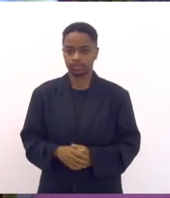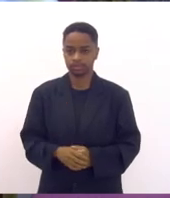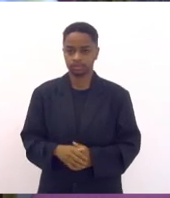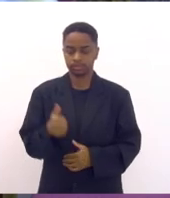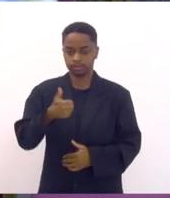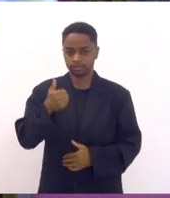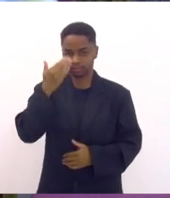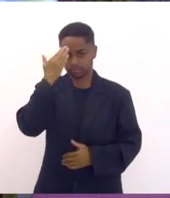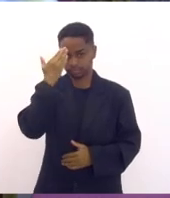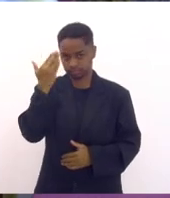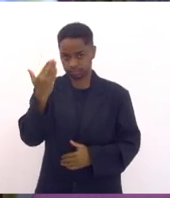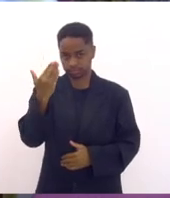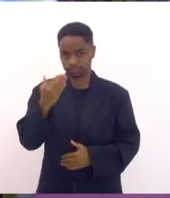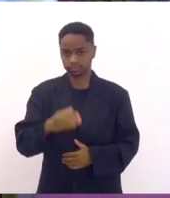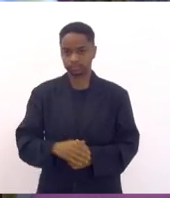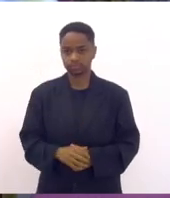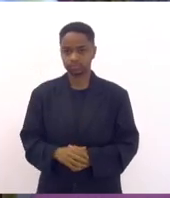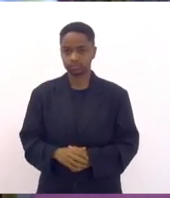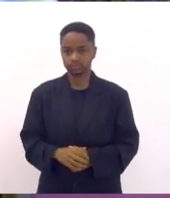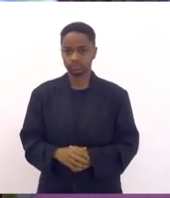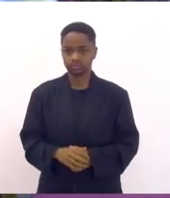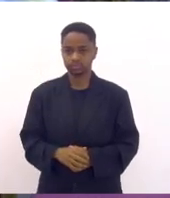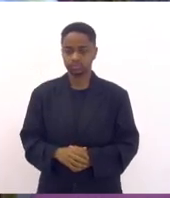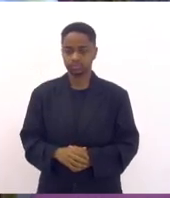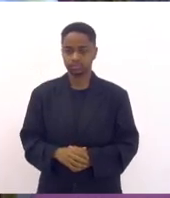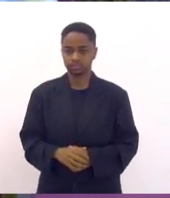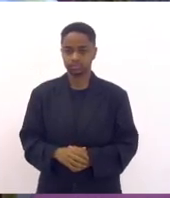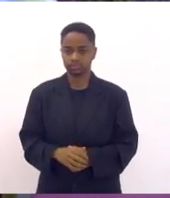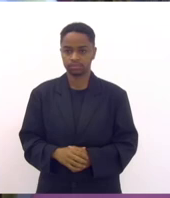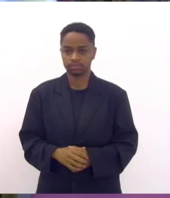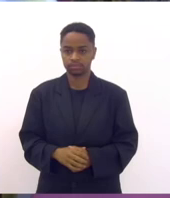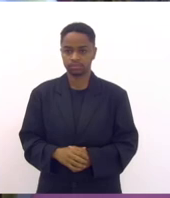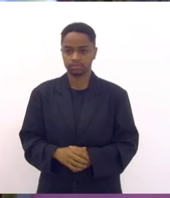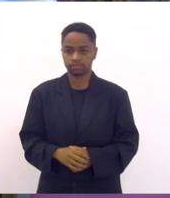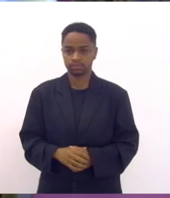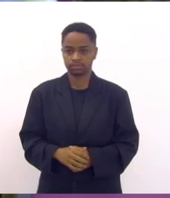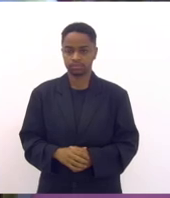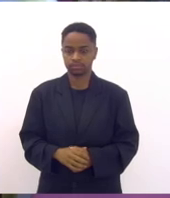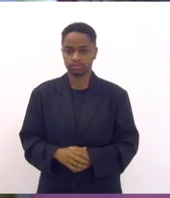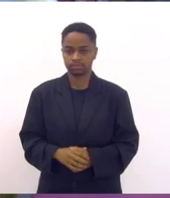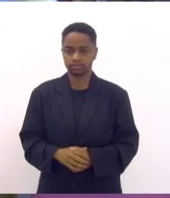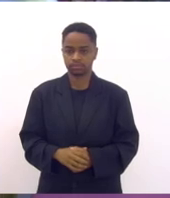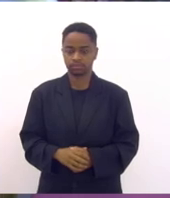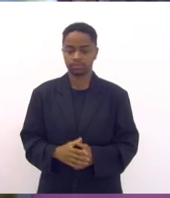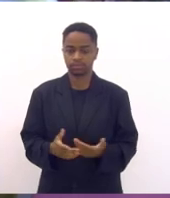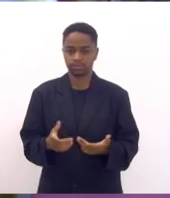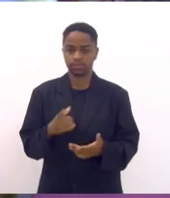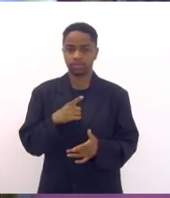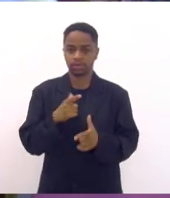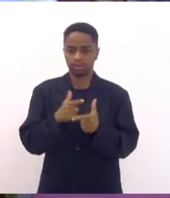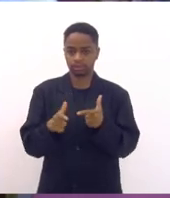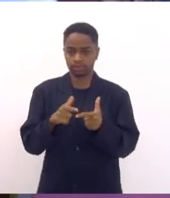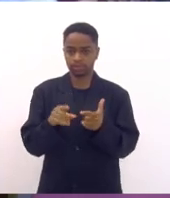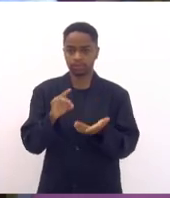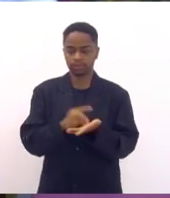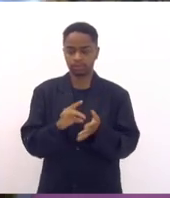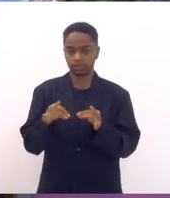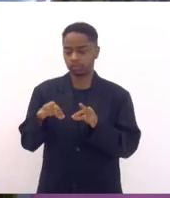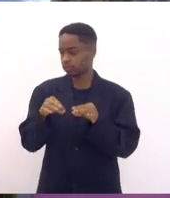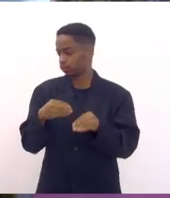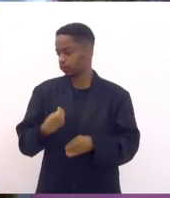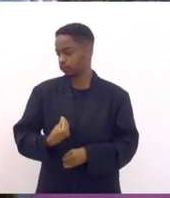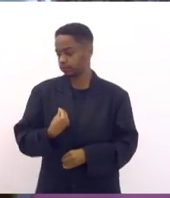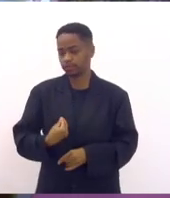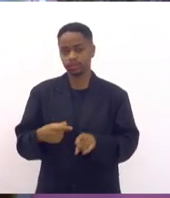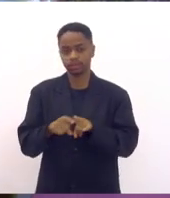para agradecer né Essa visão que vocês estão tendo de fato que é um um problema que todo mundo passa e na nossa